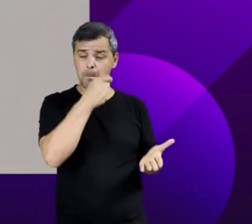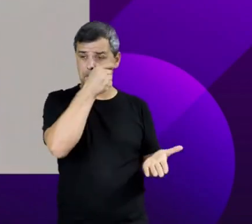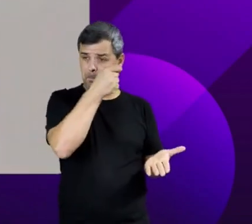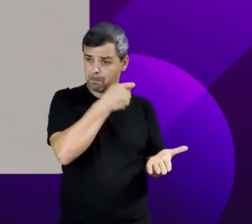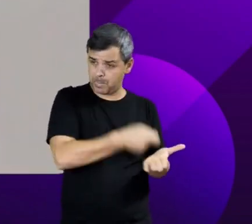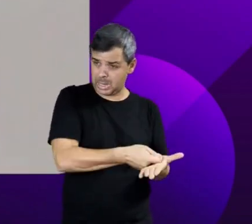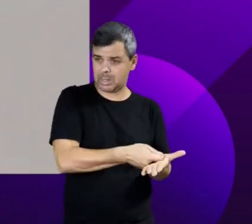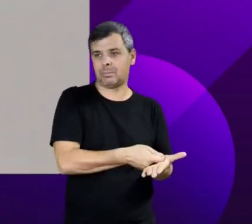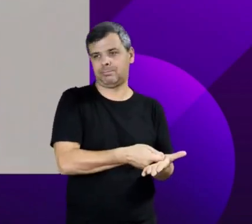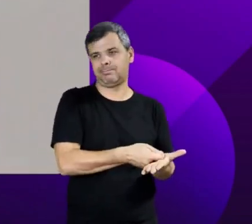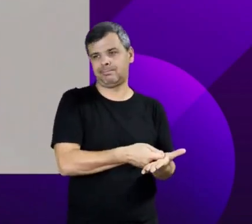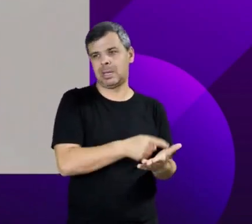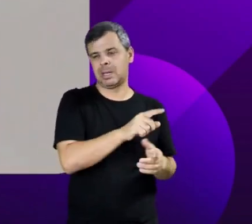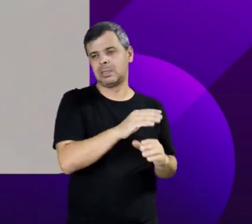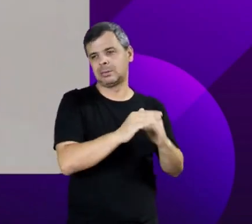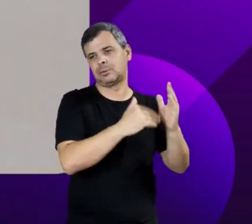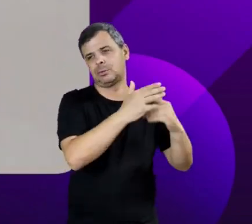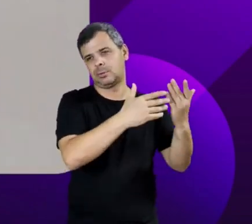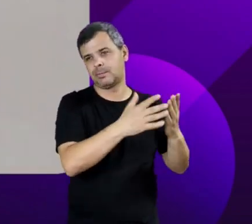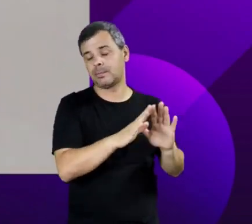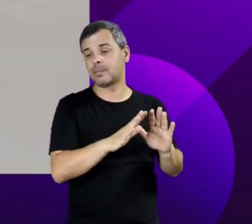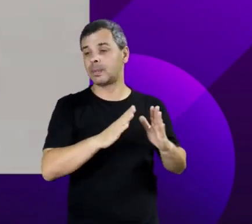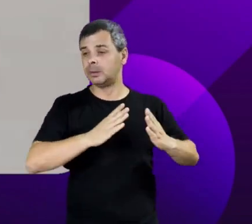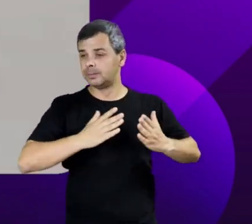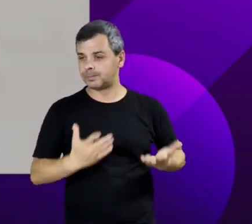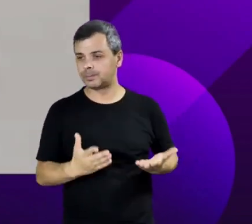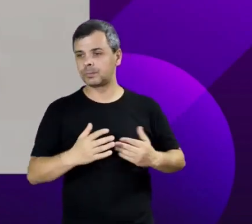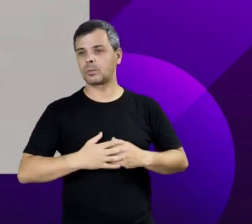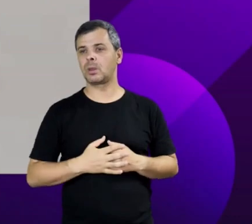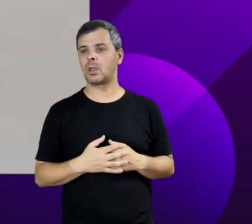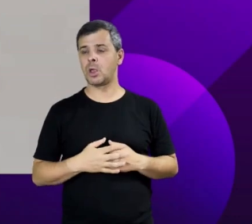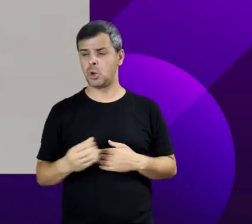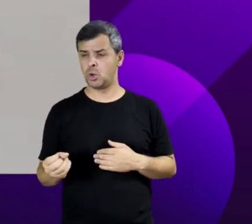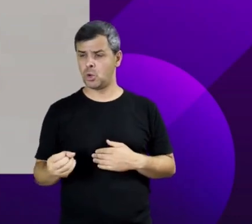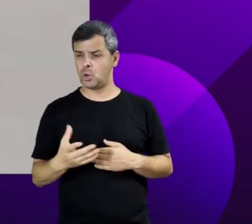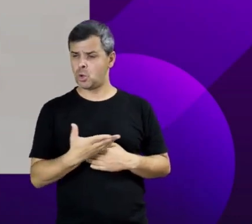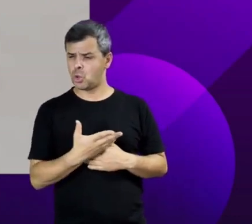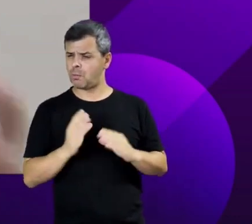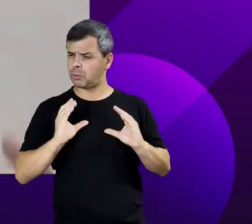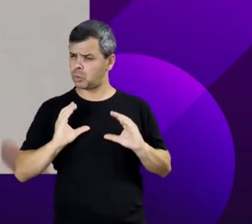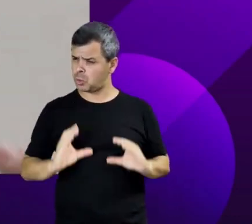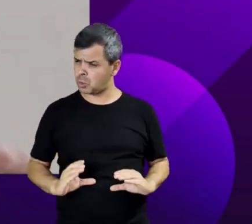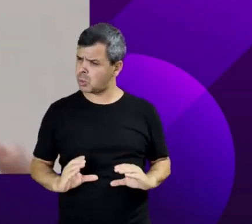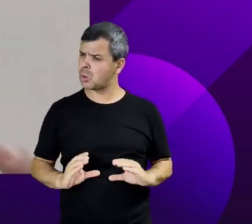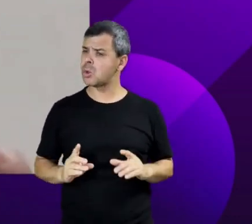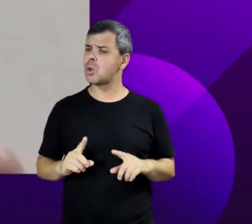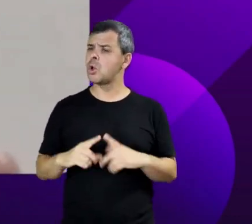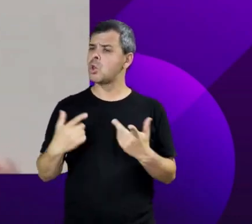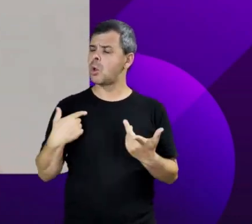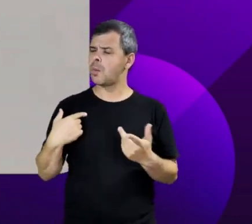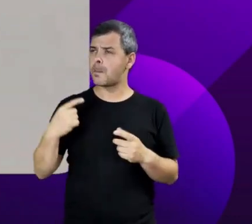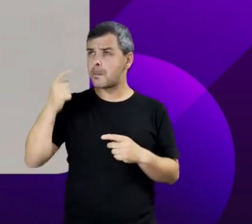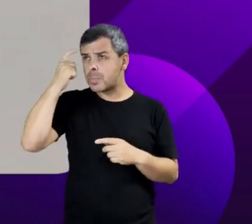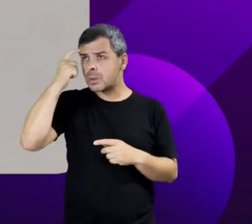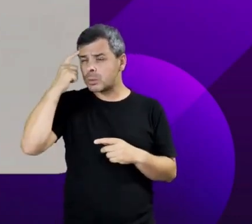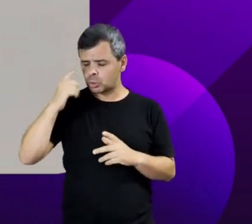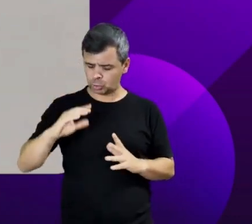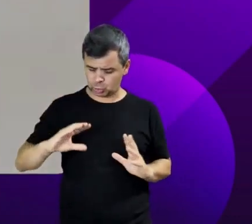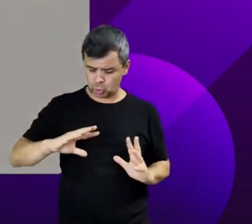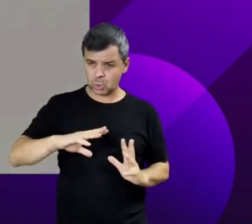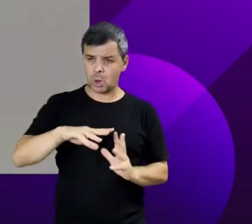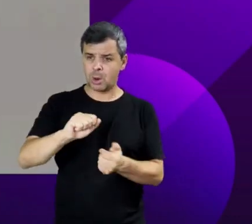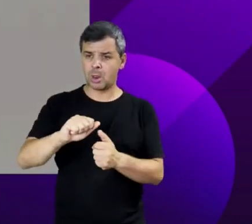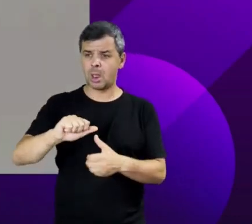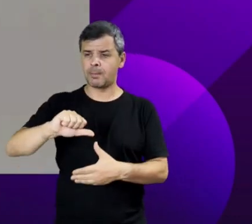a conta destes processos. Então, uma nova postura, uma nova concepção de mundo, e a